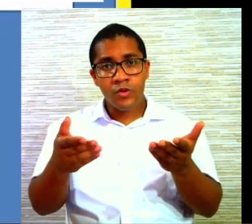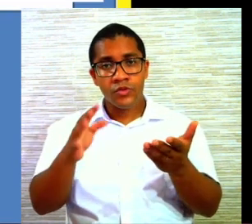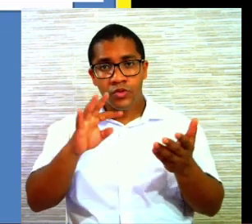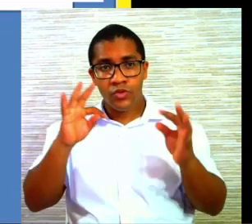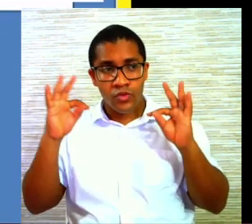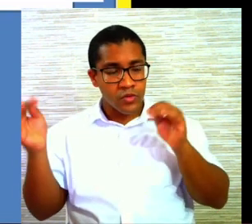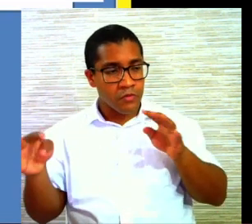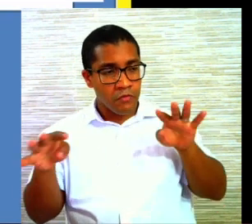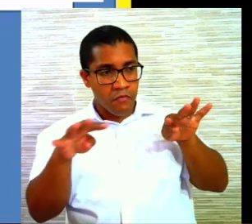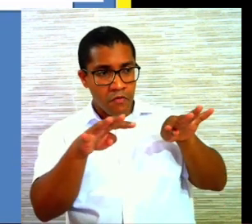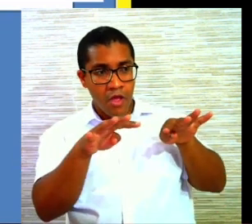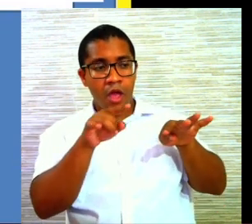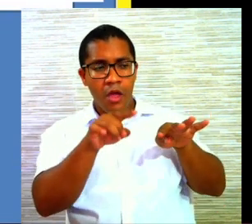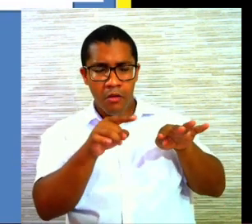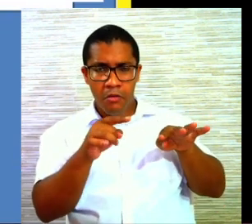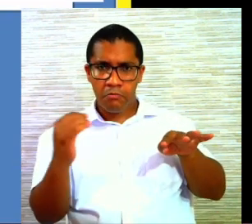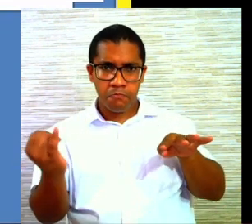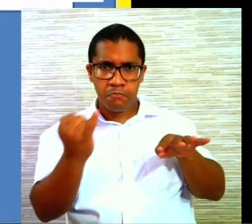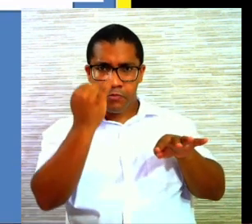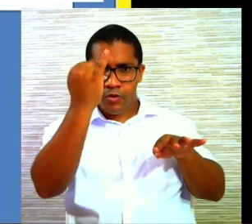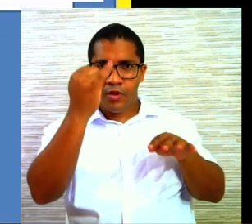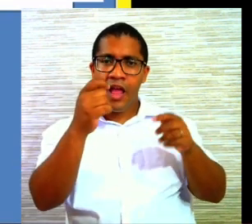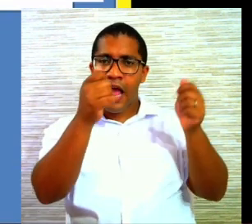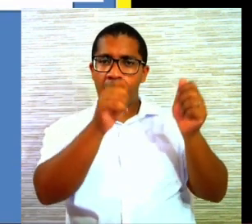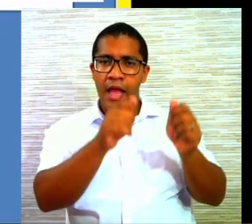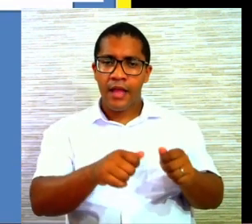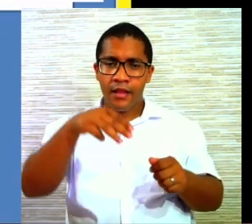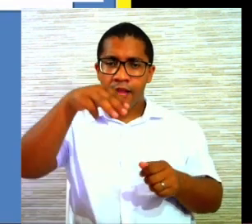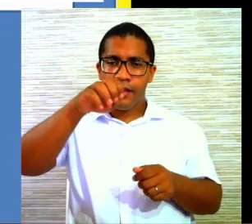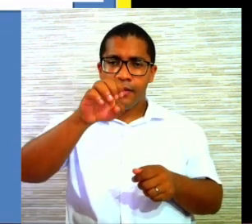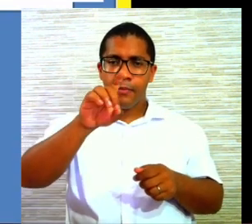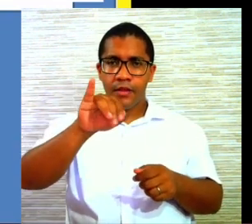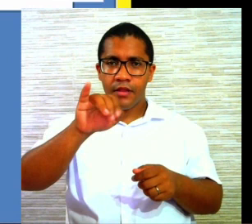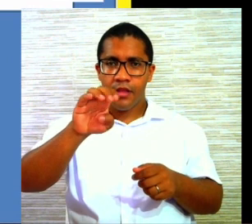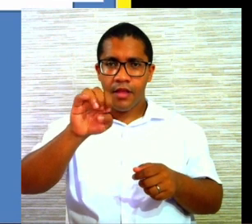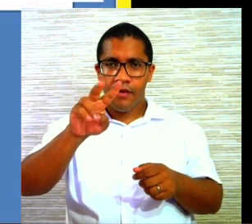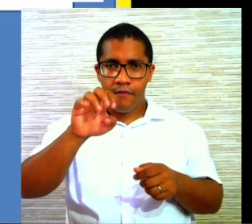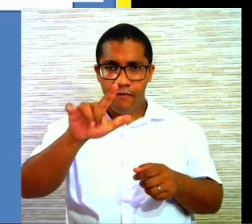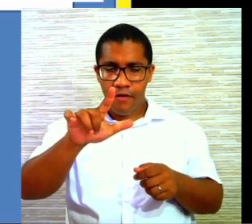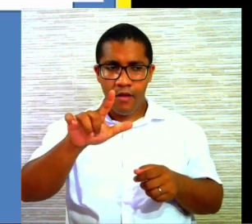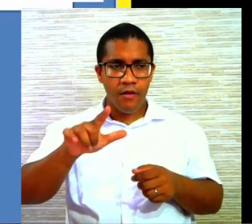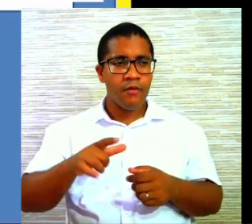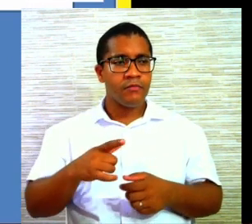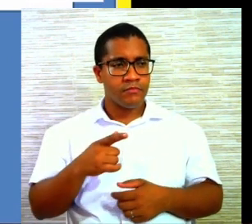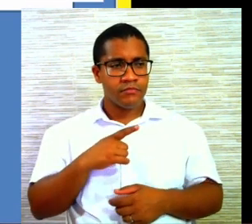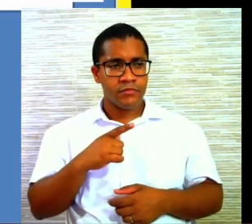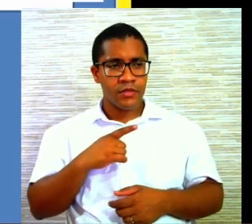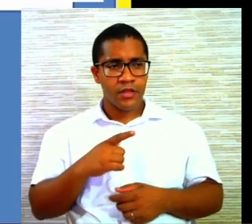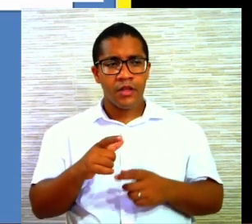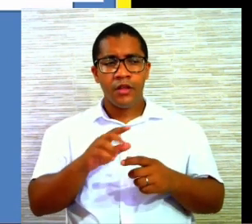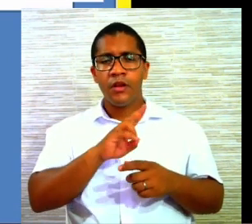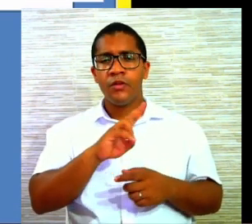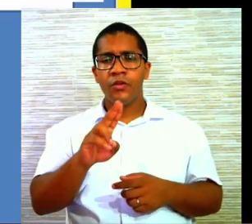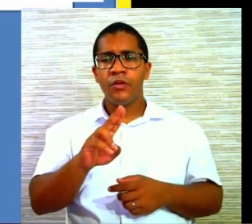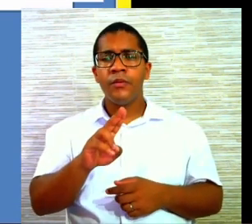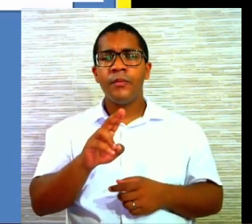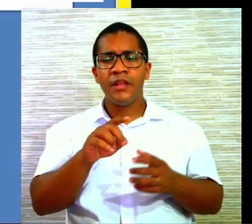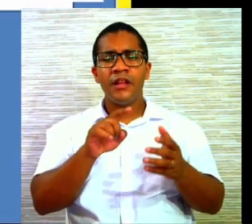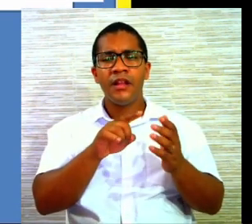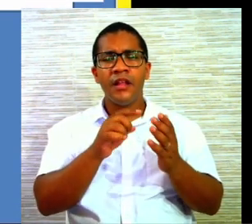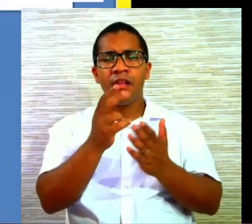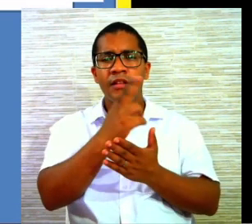obras-primas da arte medieval. Chamamos essas pinturas de iluminuras. O termo iluminura